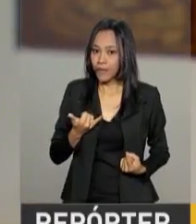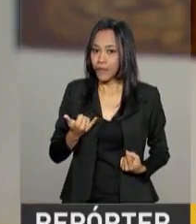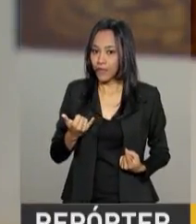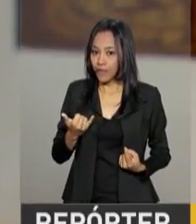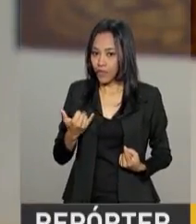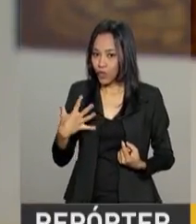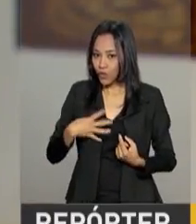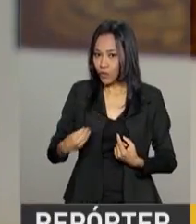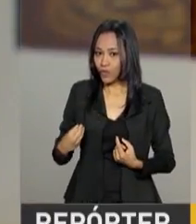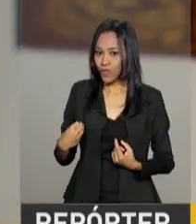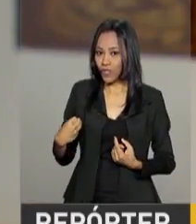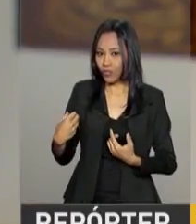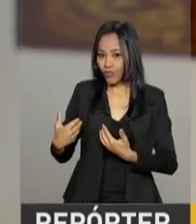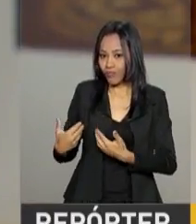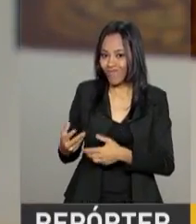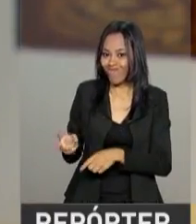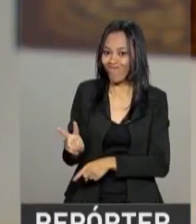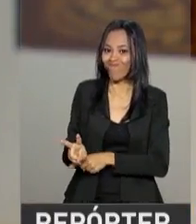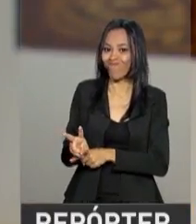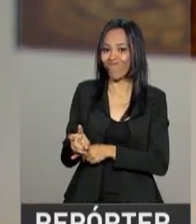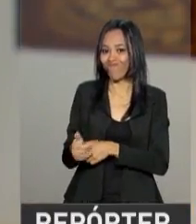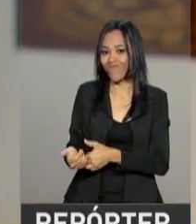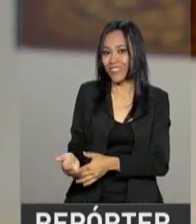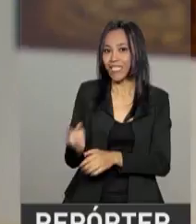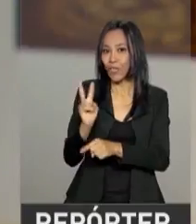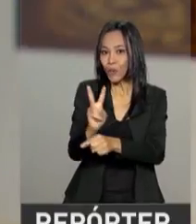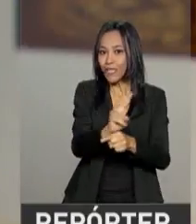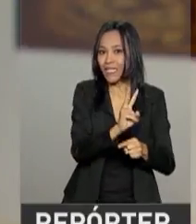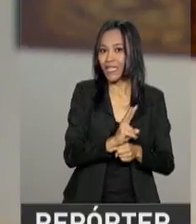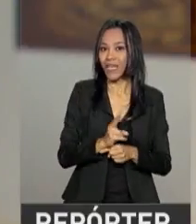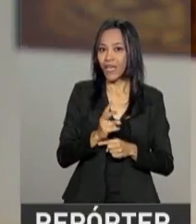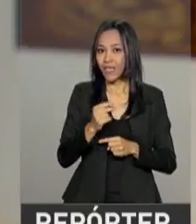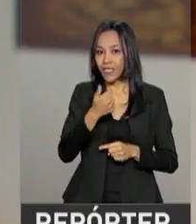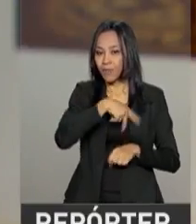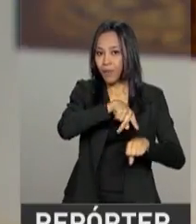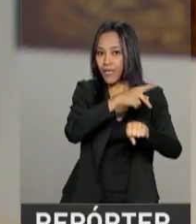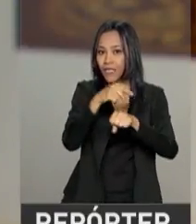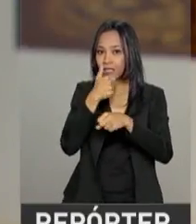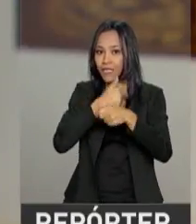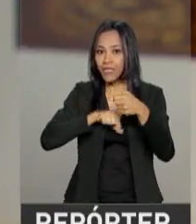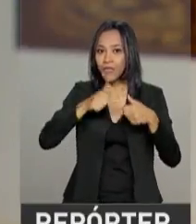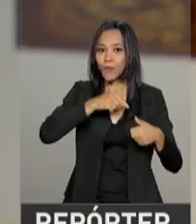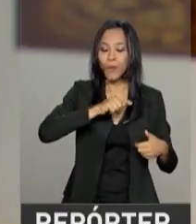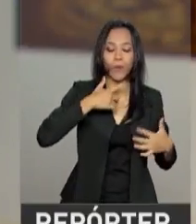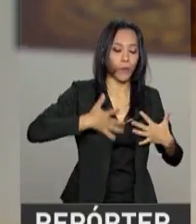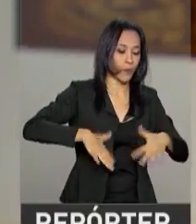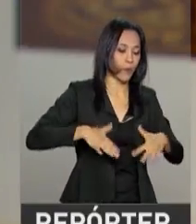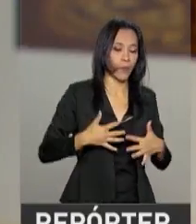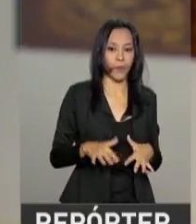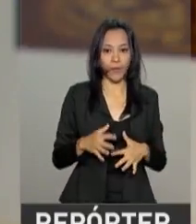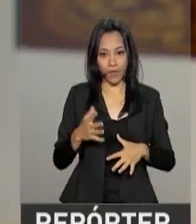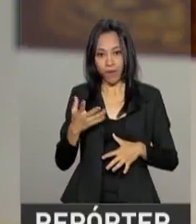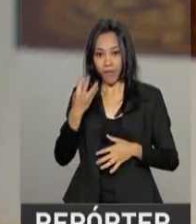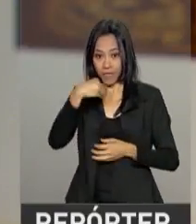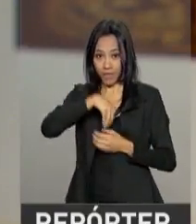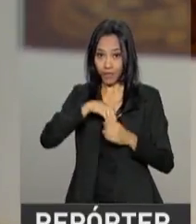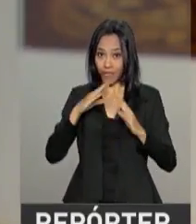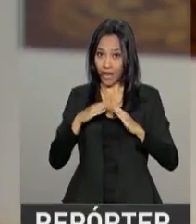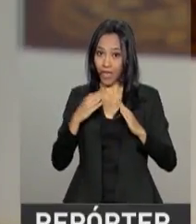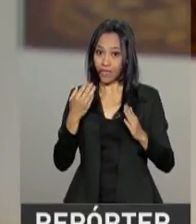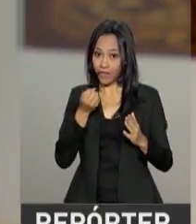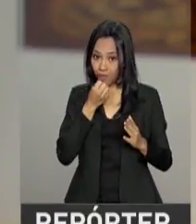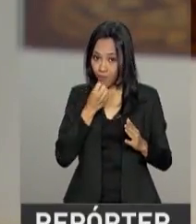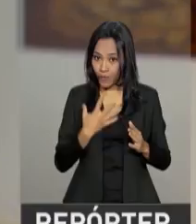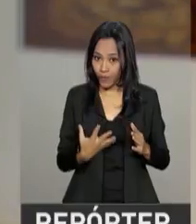seus filhos na escola, você tem de mudar de escola, de país, de idioma. Mas eu acho que, bem educados, eles se beneficiam com isso.